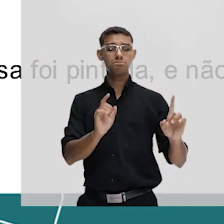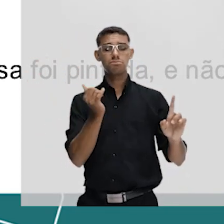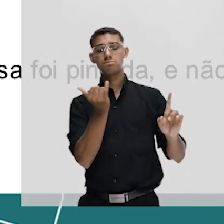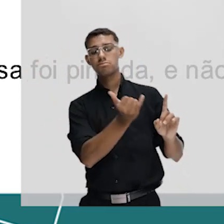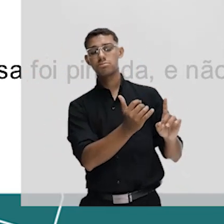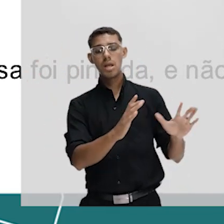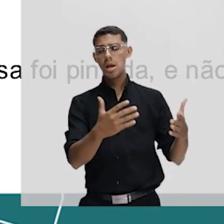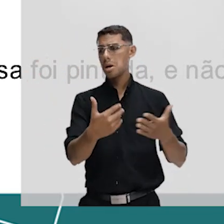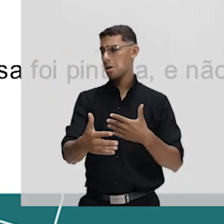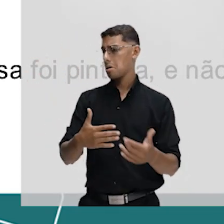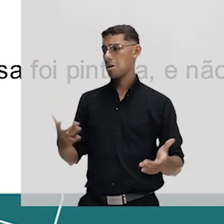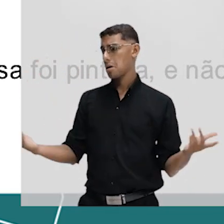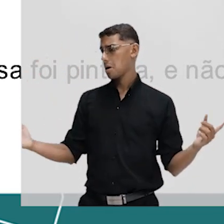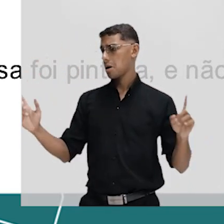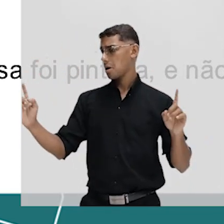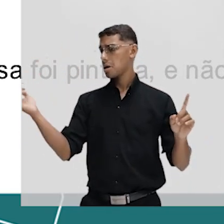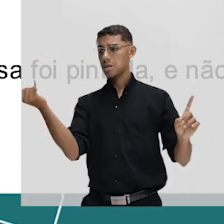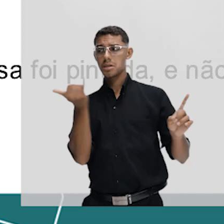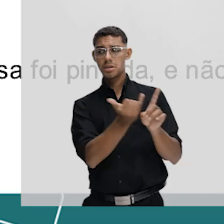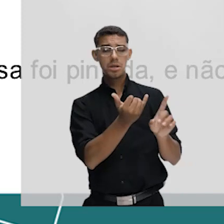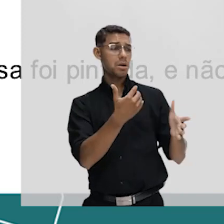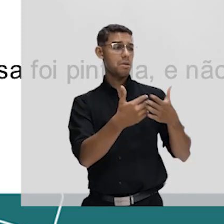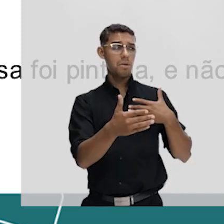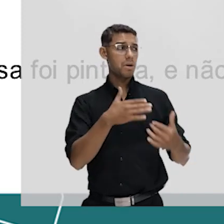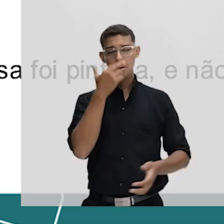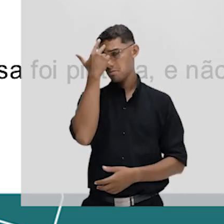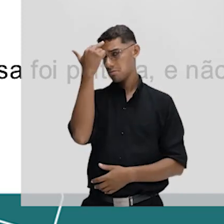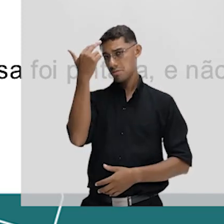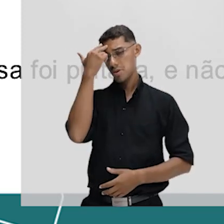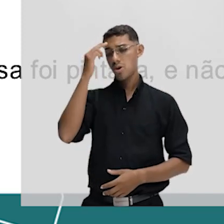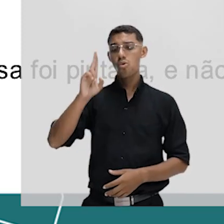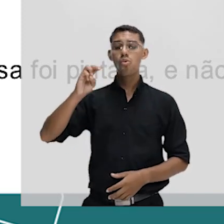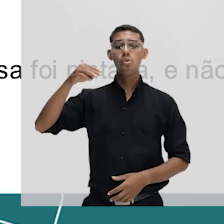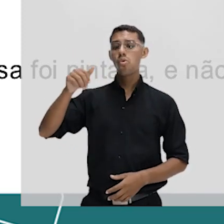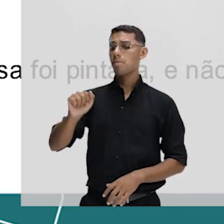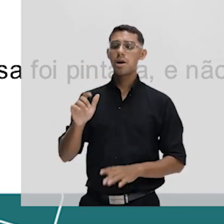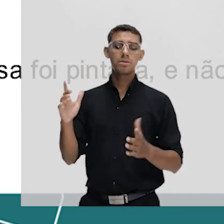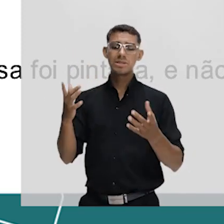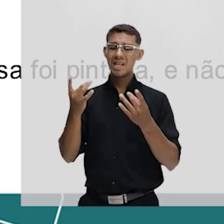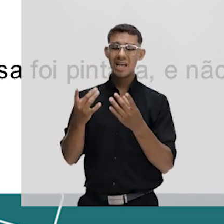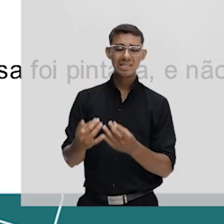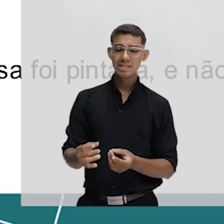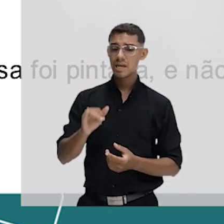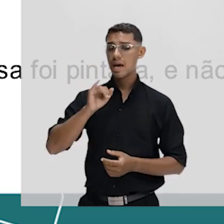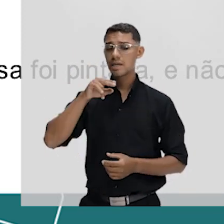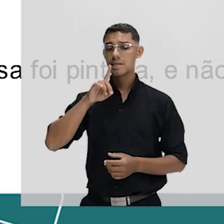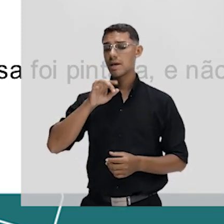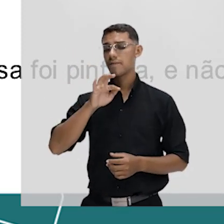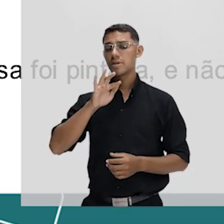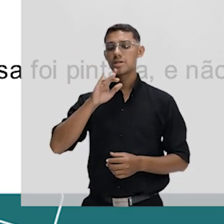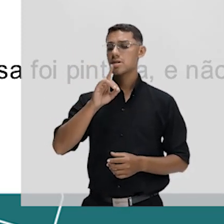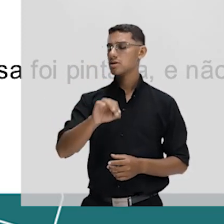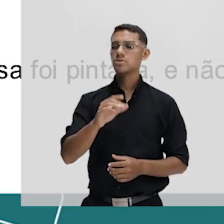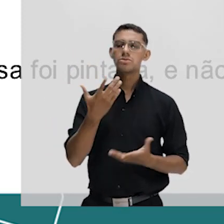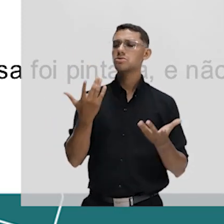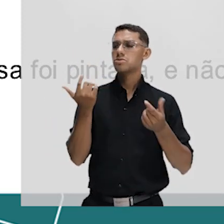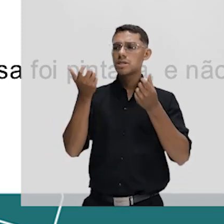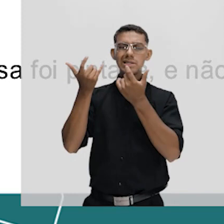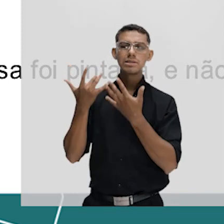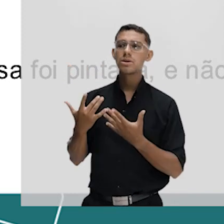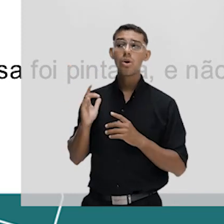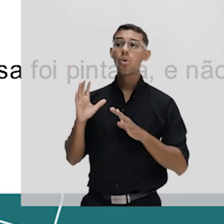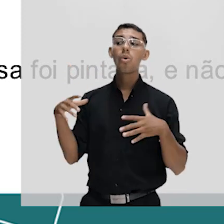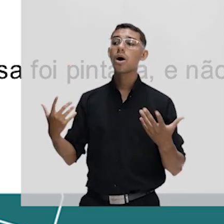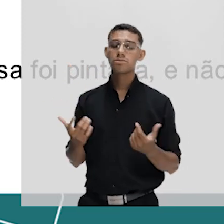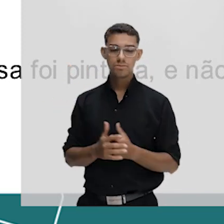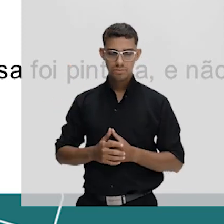sim qualquer história, ou seja, ela contou uma história qualquer. Não está definindo, não está especificando qual foi a história que ela contou.